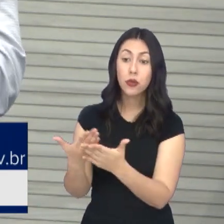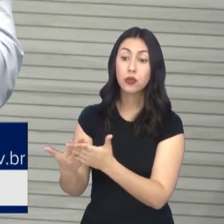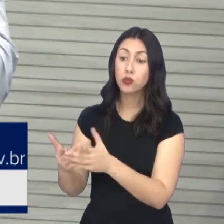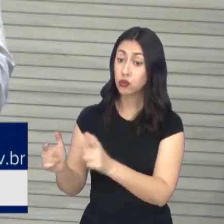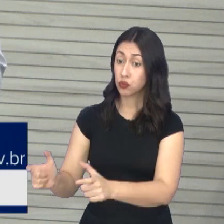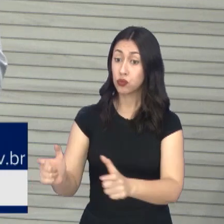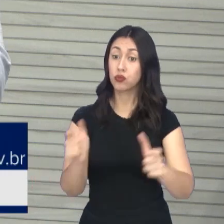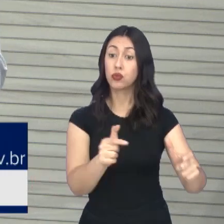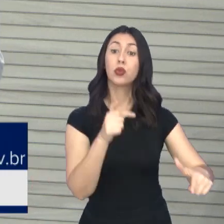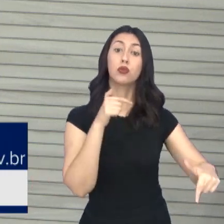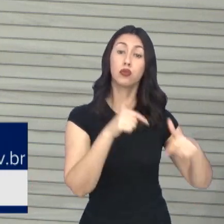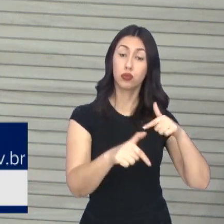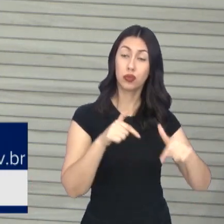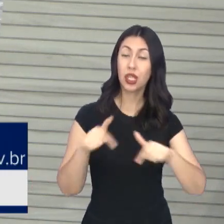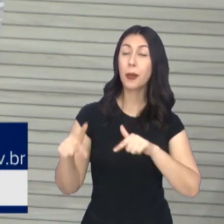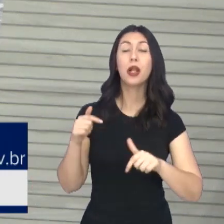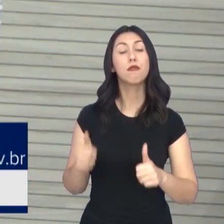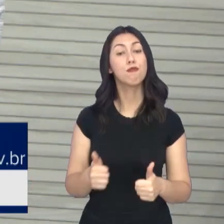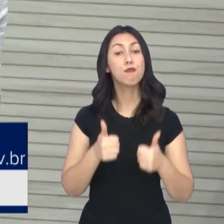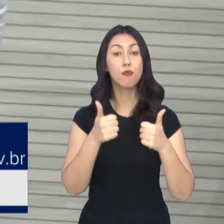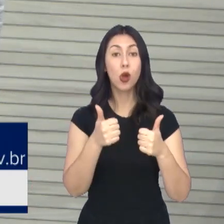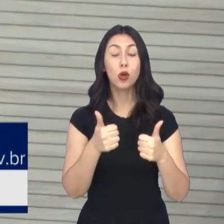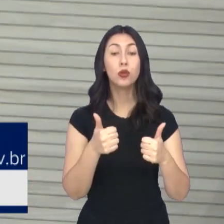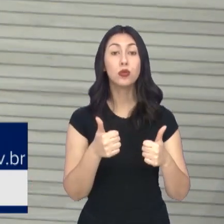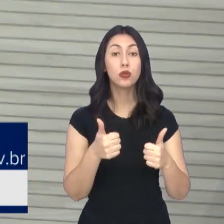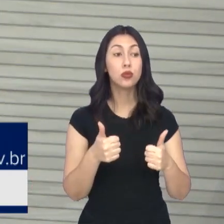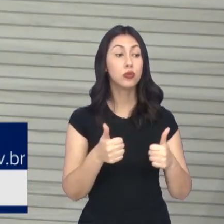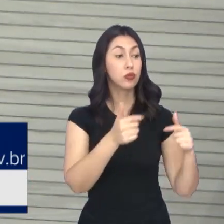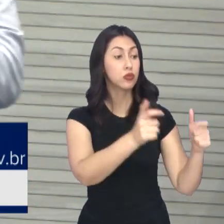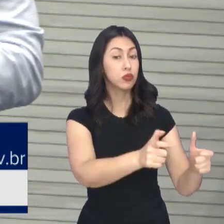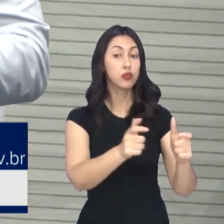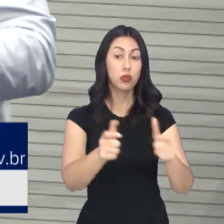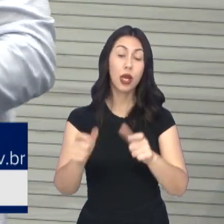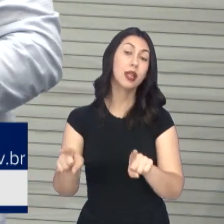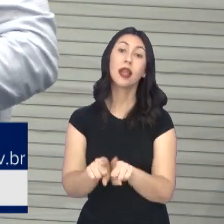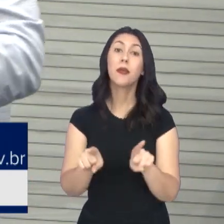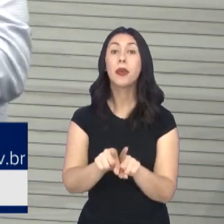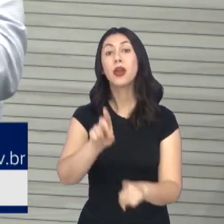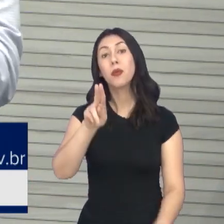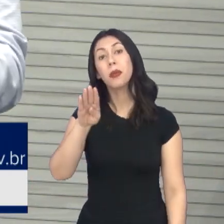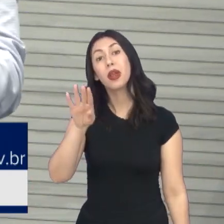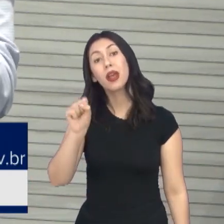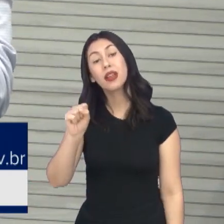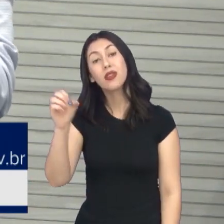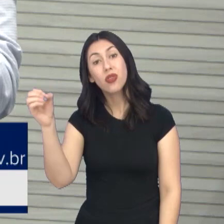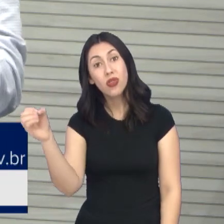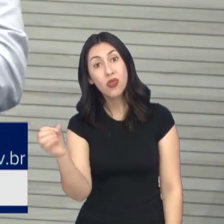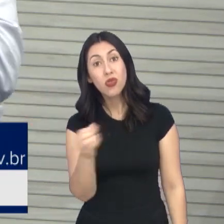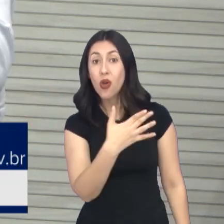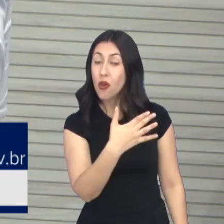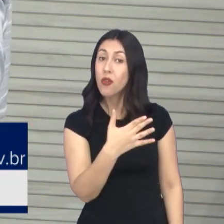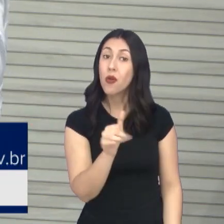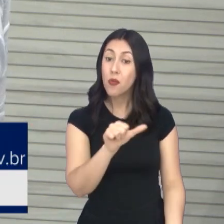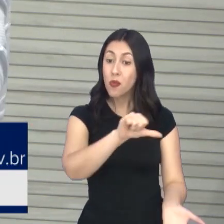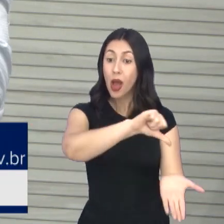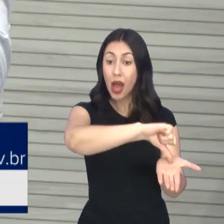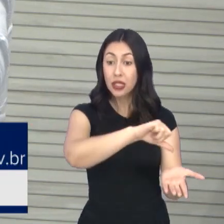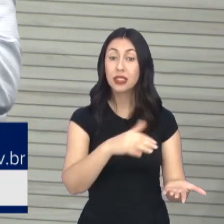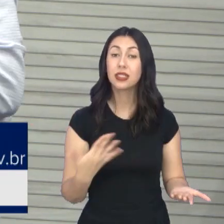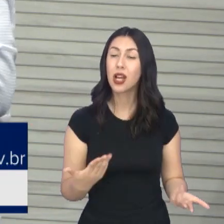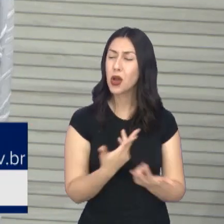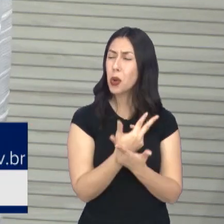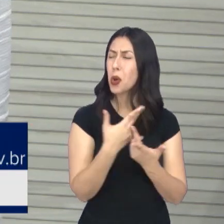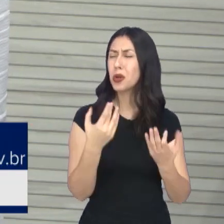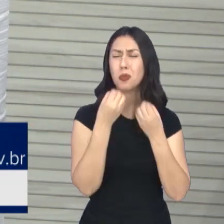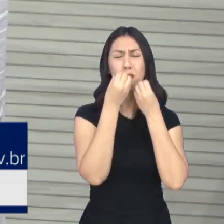dos Campos, temos trabalho bem feito. Lá no Jardim da Granja, temos a nossa UBS nova sendo feita lá, não é? Muita coisa